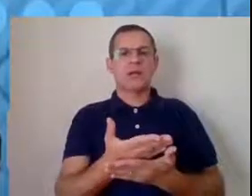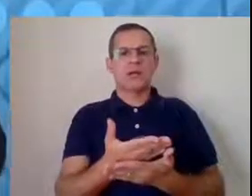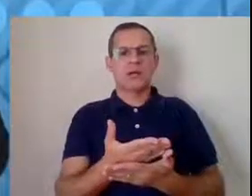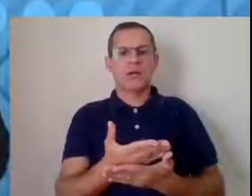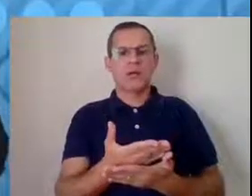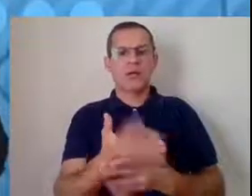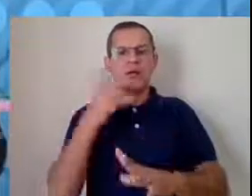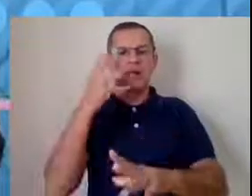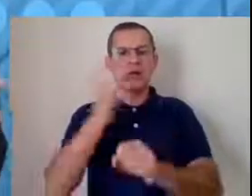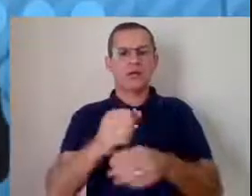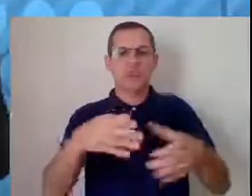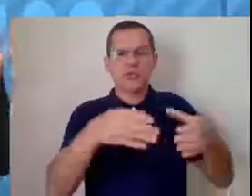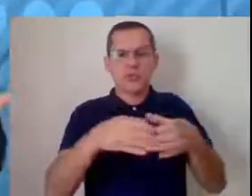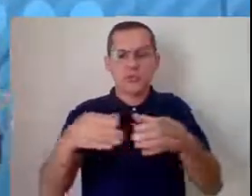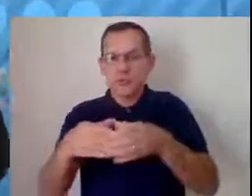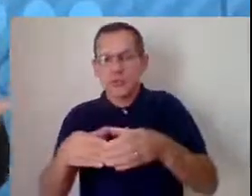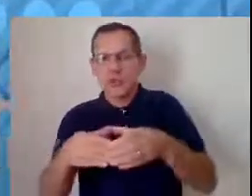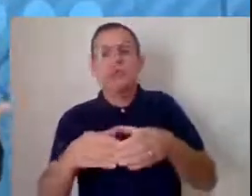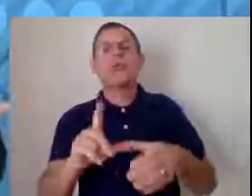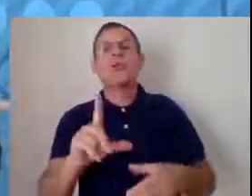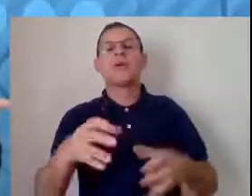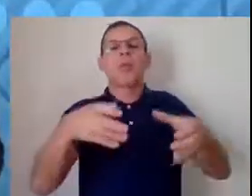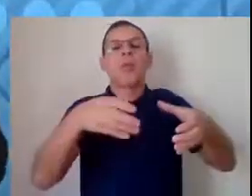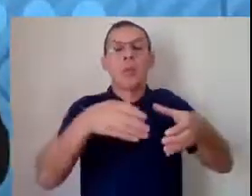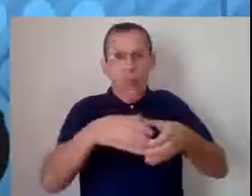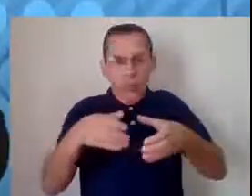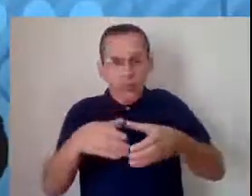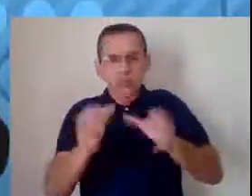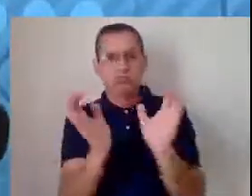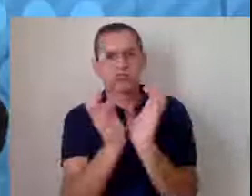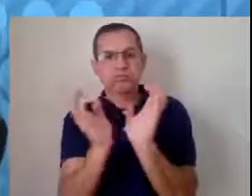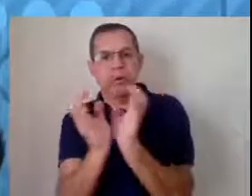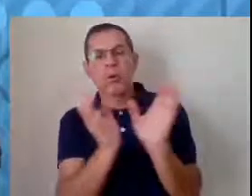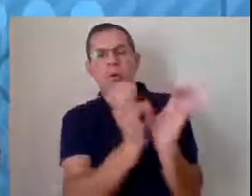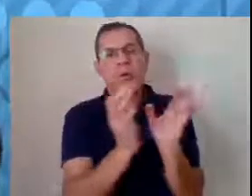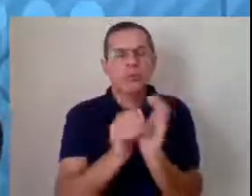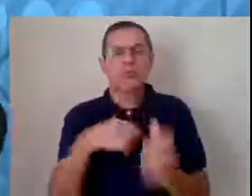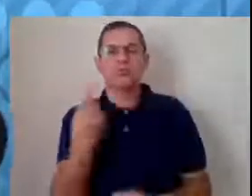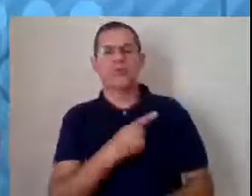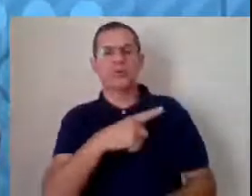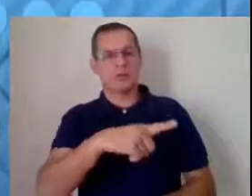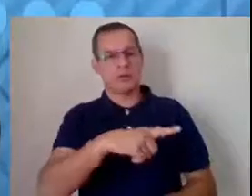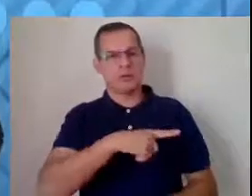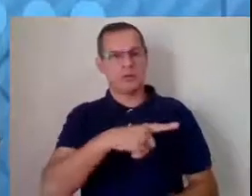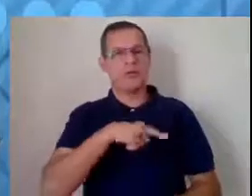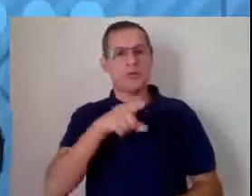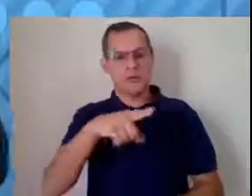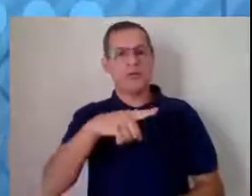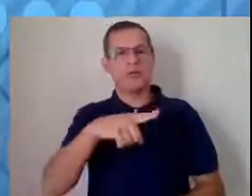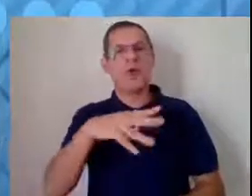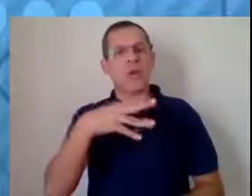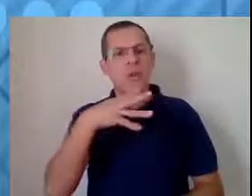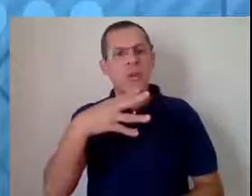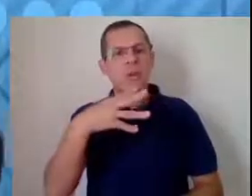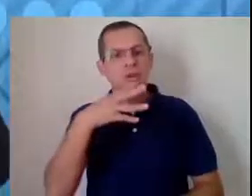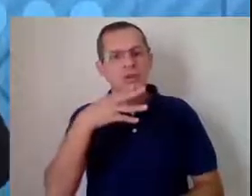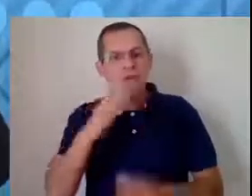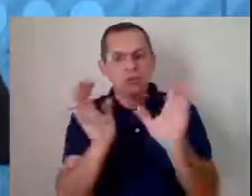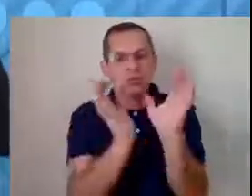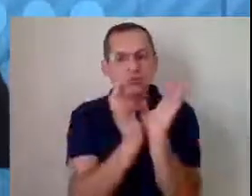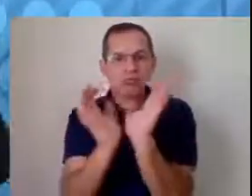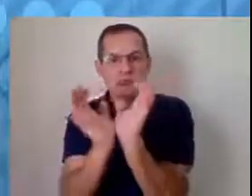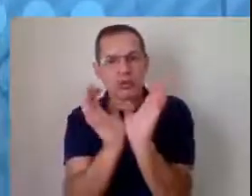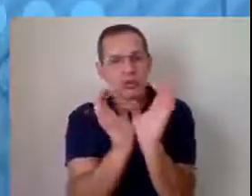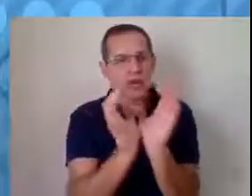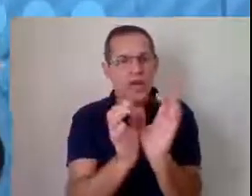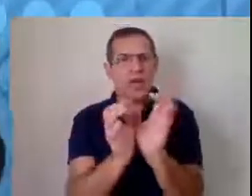de conjuntos. O que são conjuntos? Conjuntos nós já tivemos, vocês já conhecem o que são conjuntos,